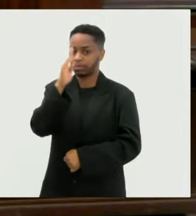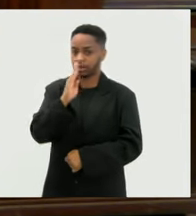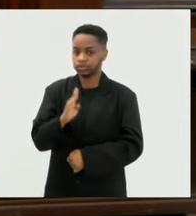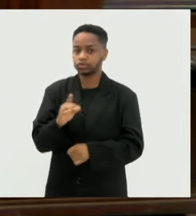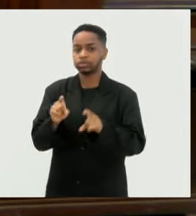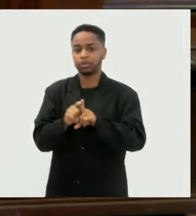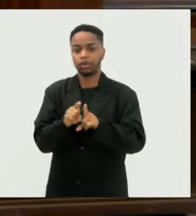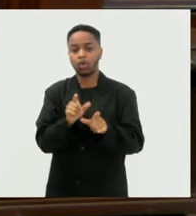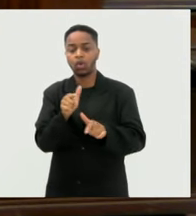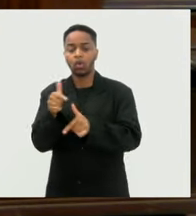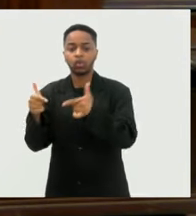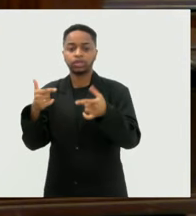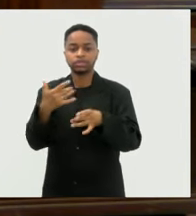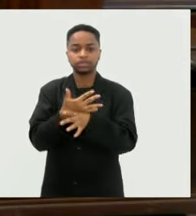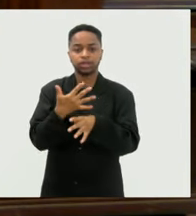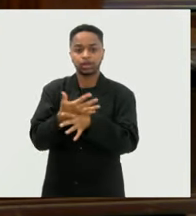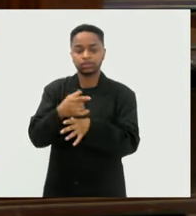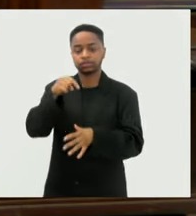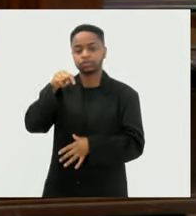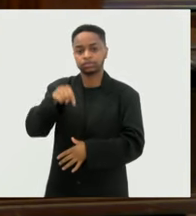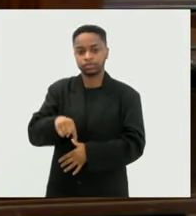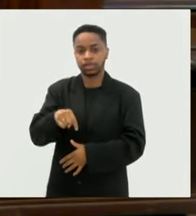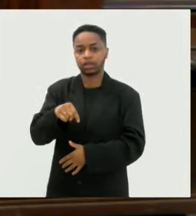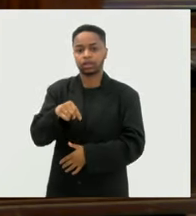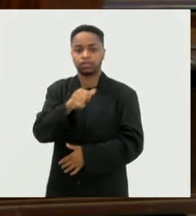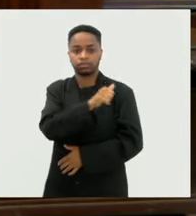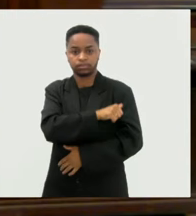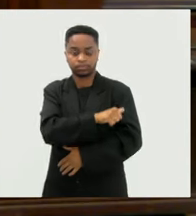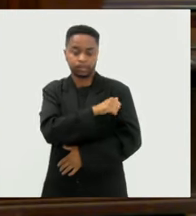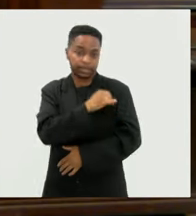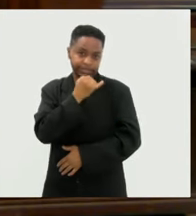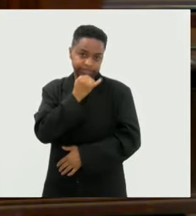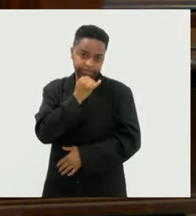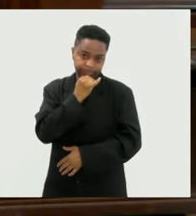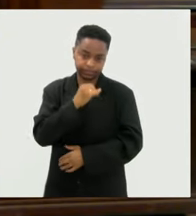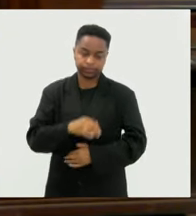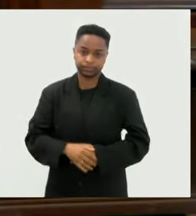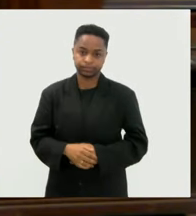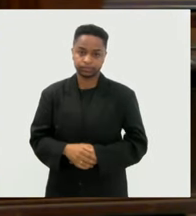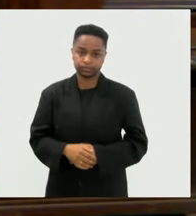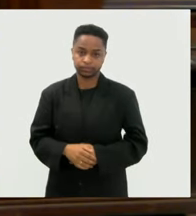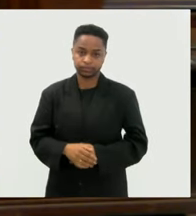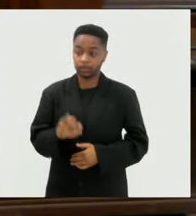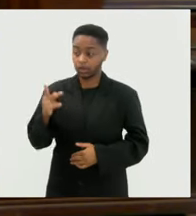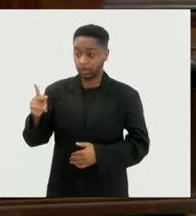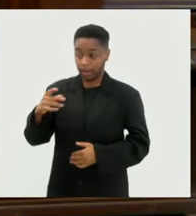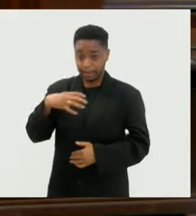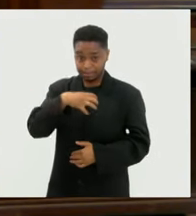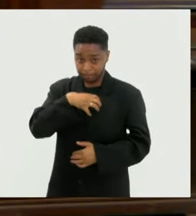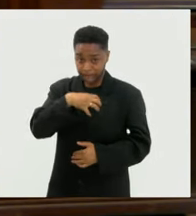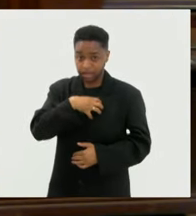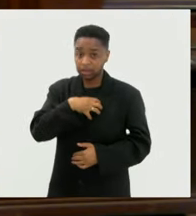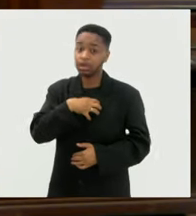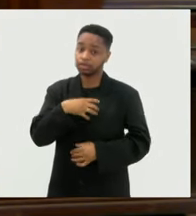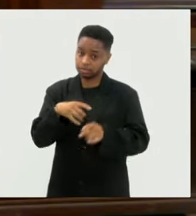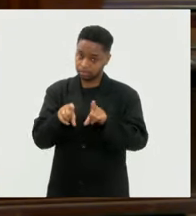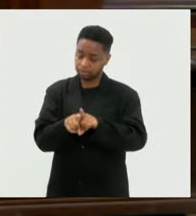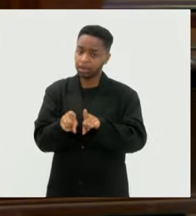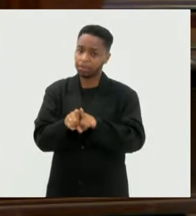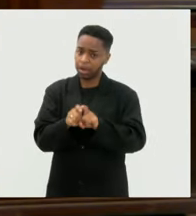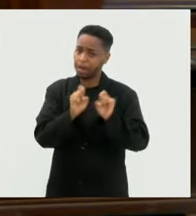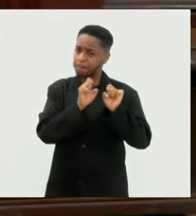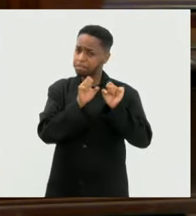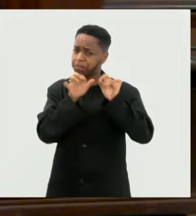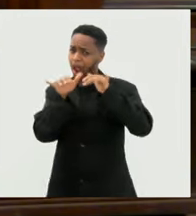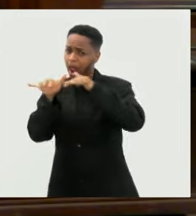nosso estado, como, por exemplo, deputada Tia Ju, na sua querida Bahia, em Salvador, como